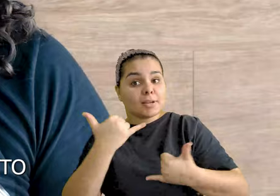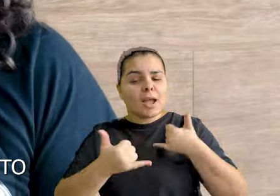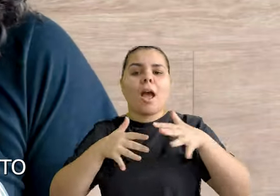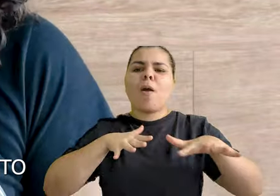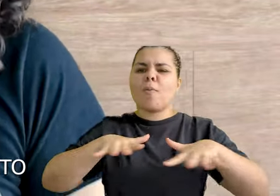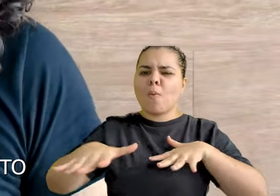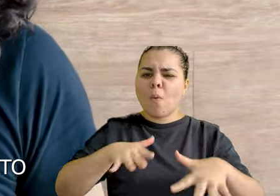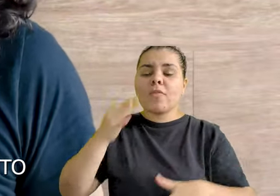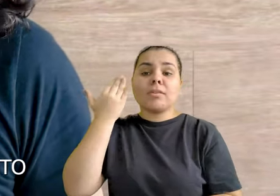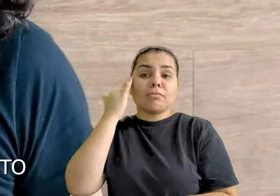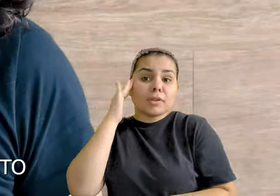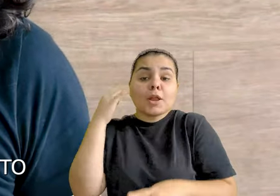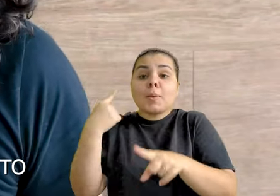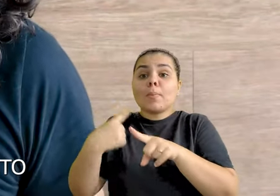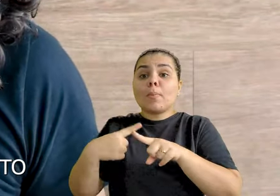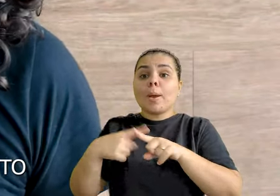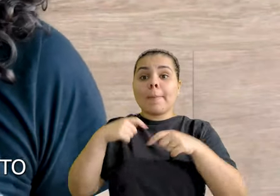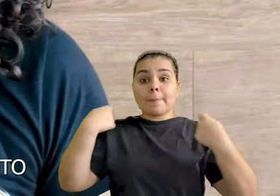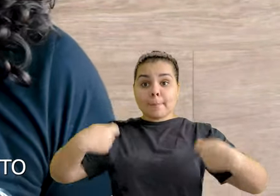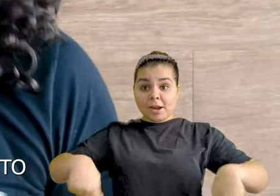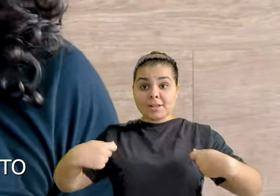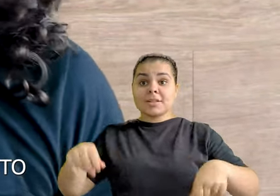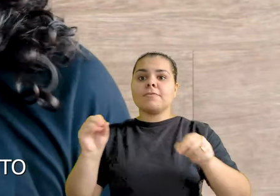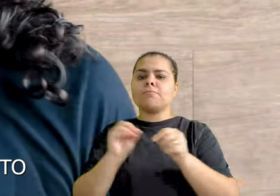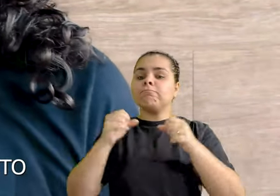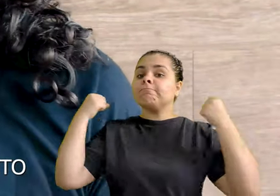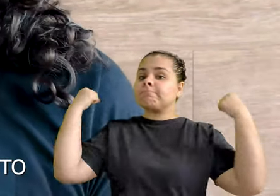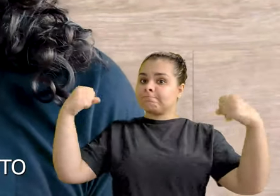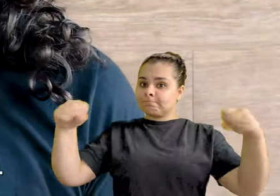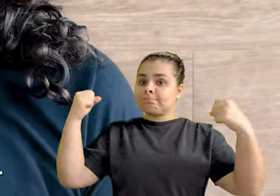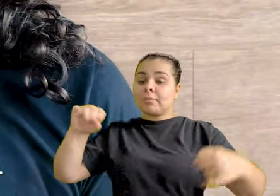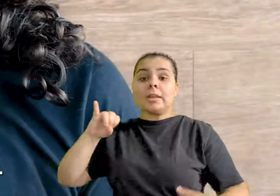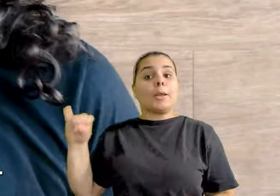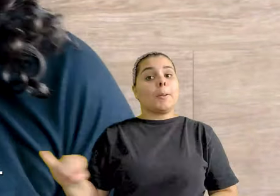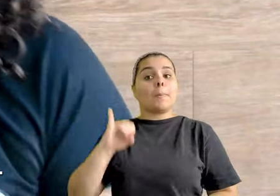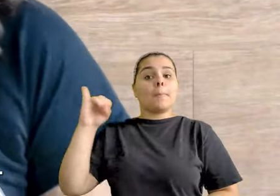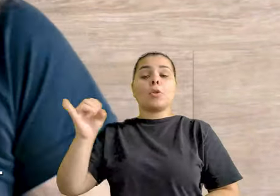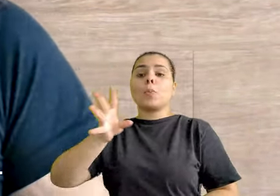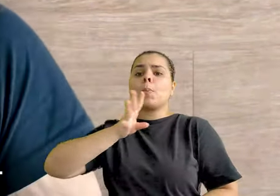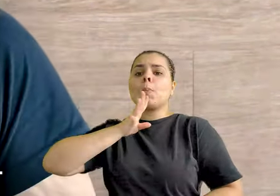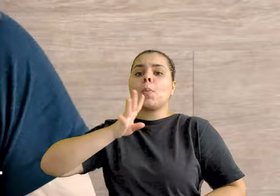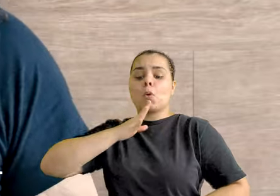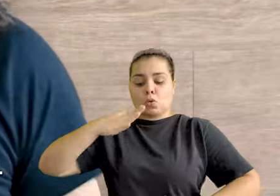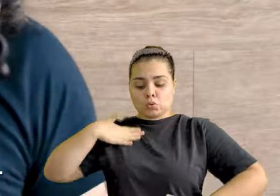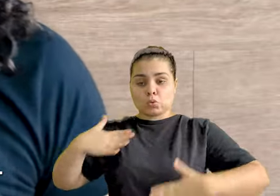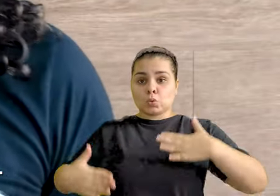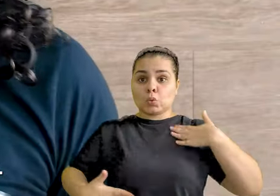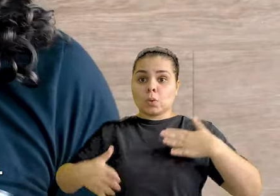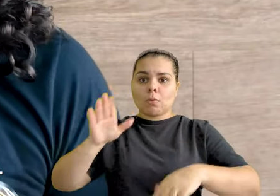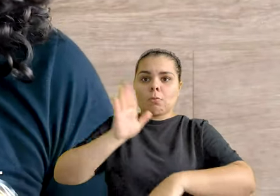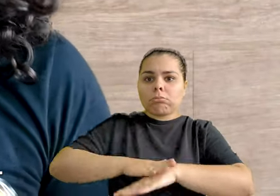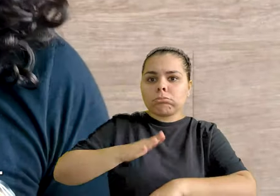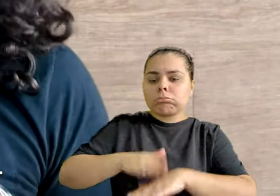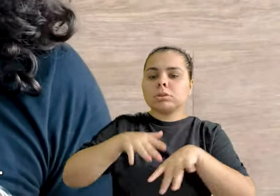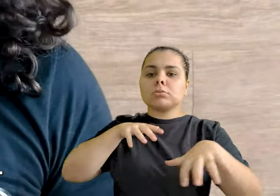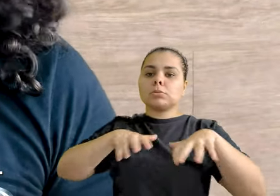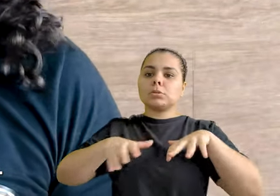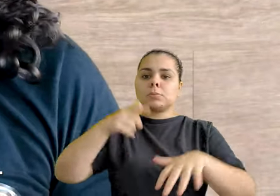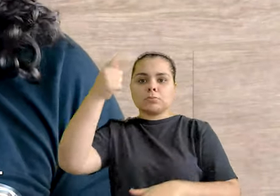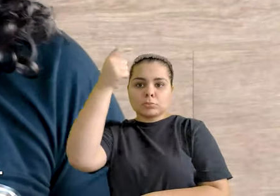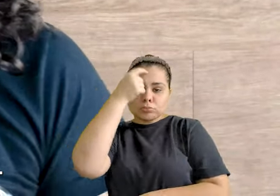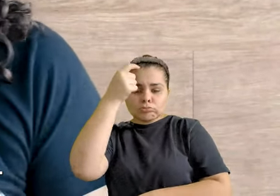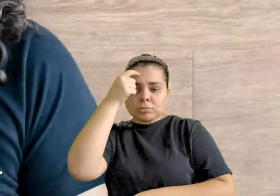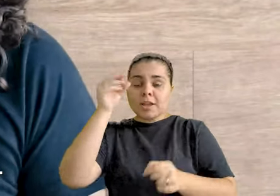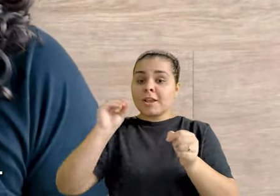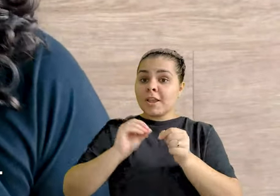e entender o porquê dos exercícios é autoconhecimento corporal e movimento consciente, que constrói